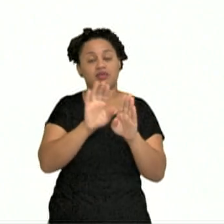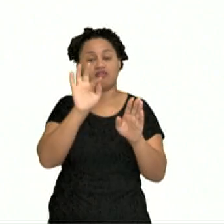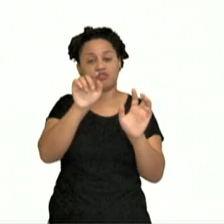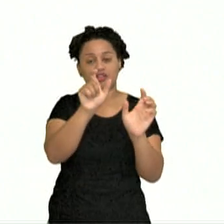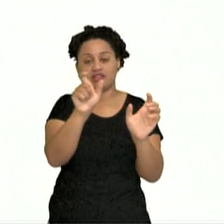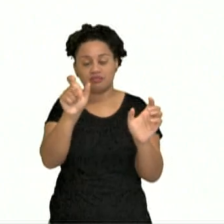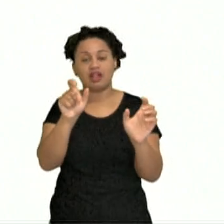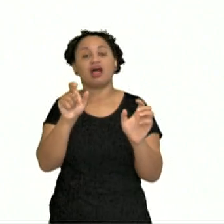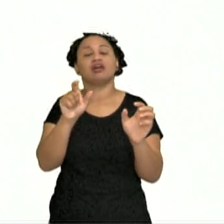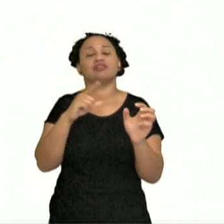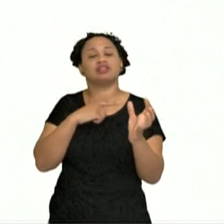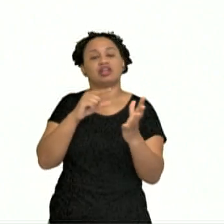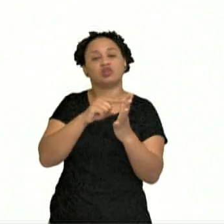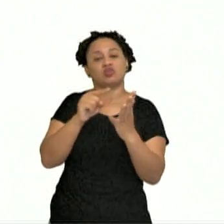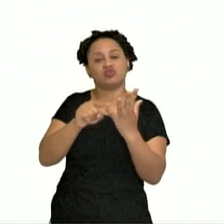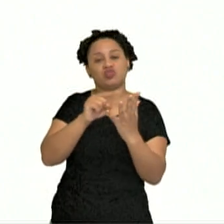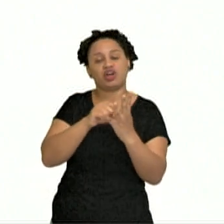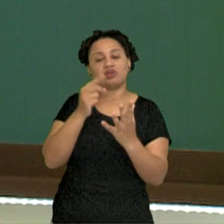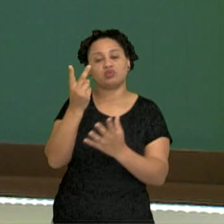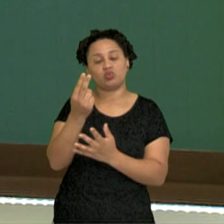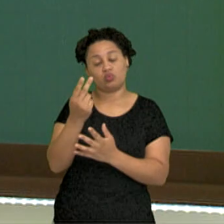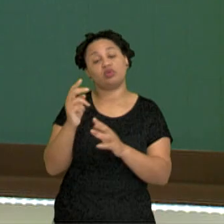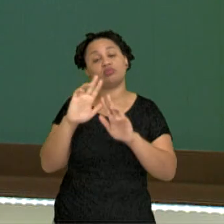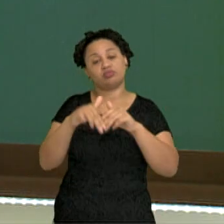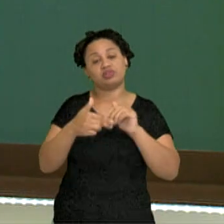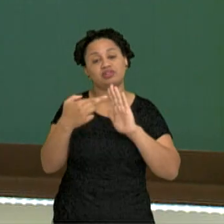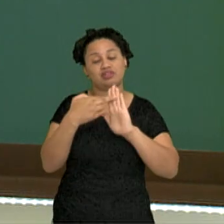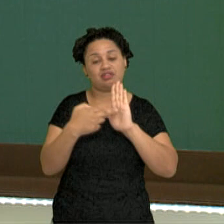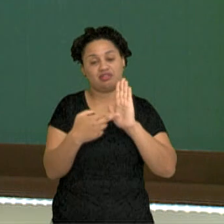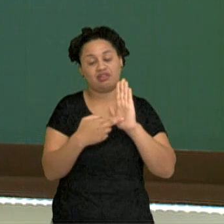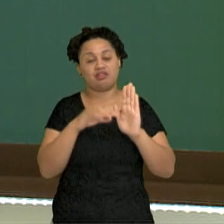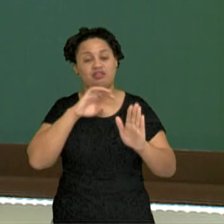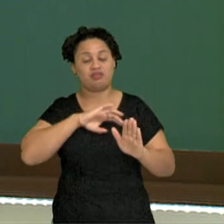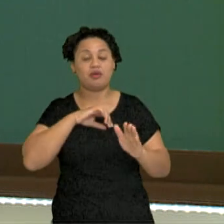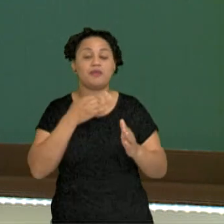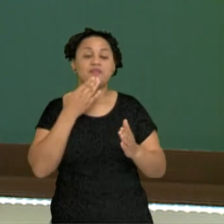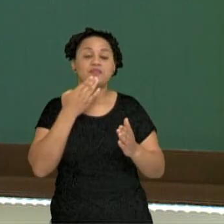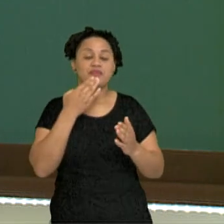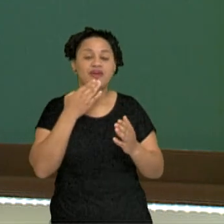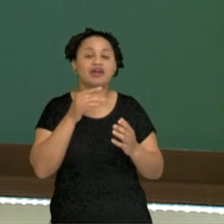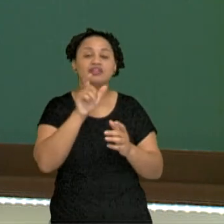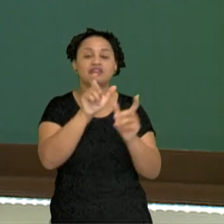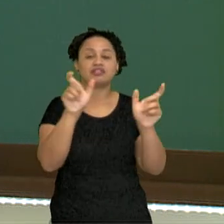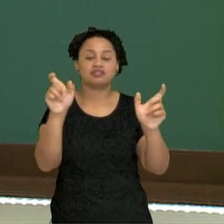ditongo, por isso, uma das regrinhas da língua portuguesa pede que essas palavras